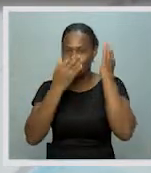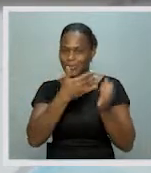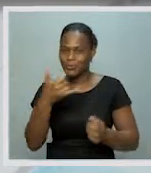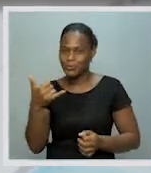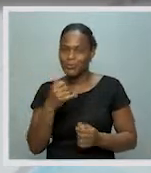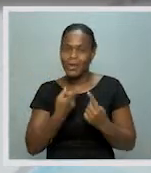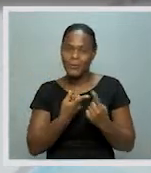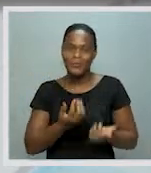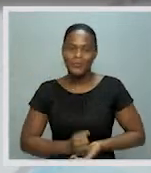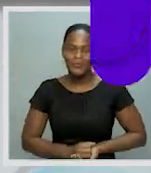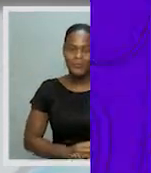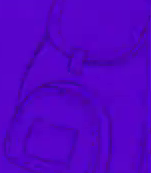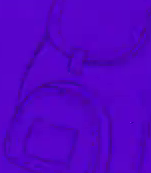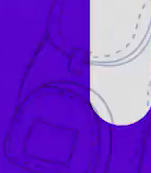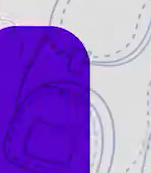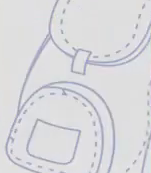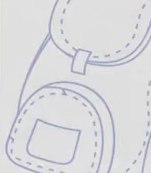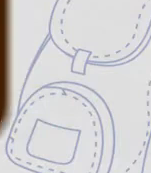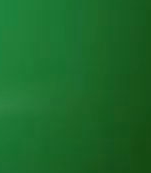do 12º ano.